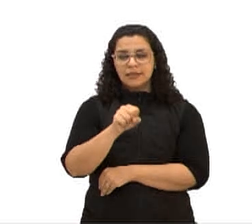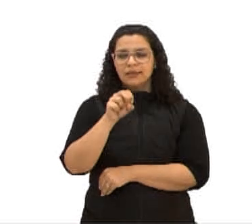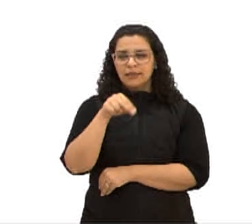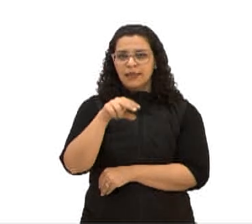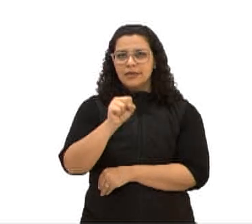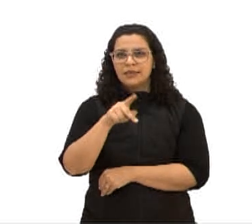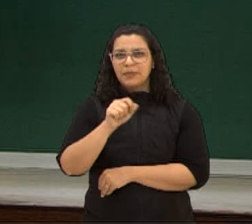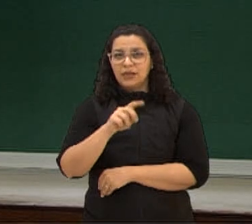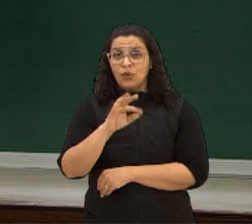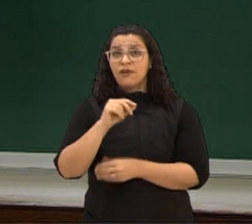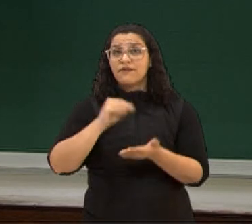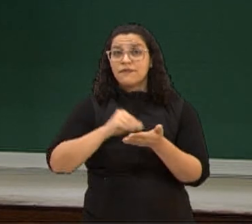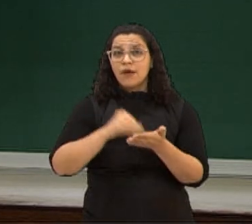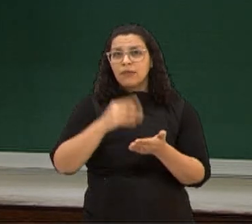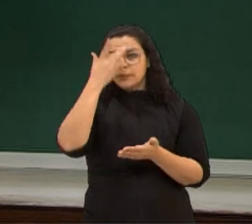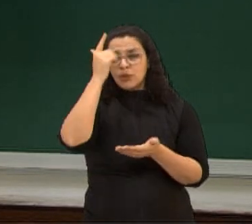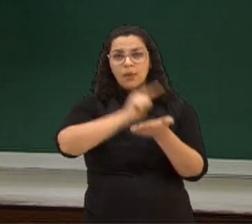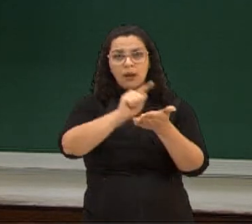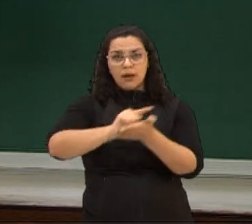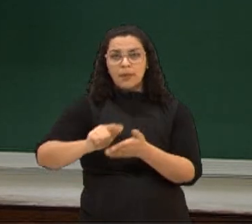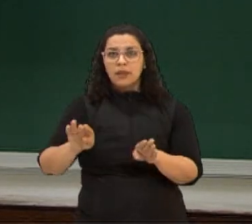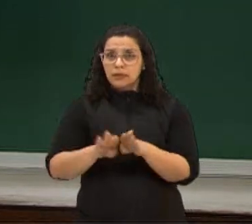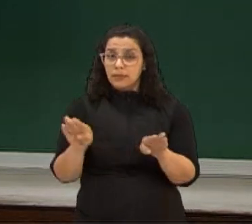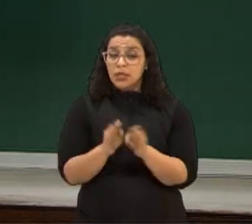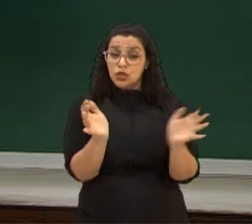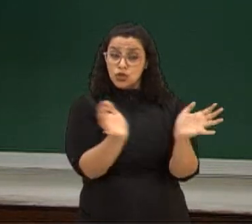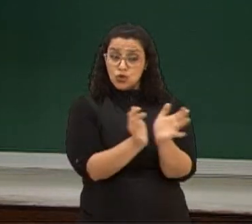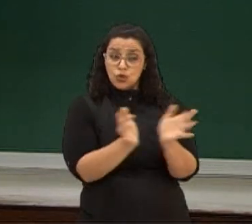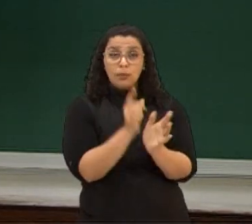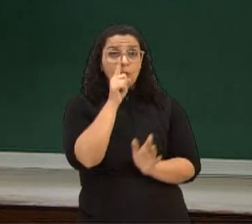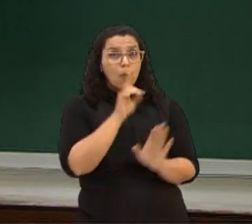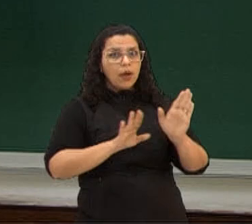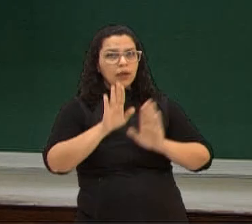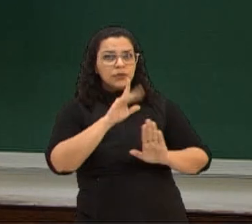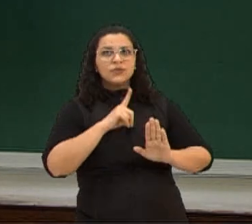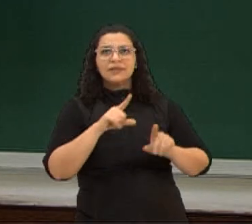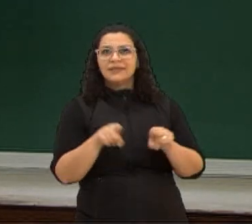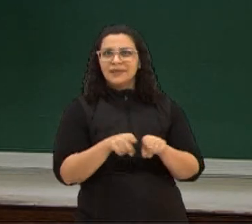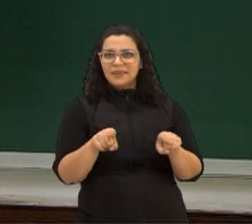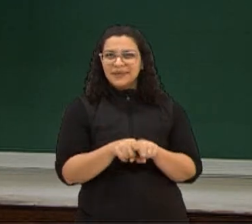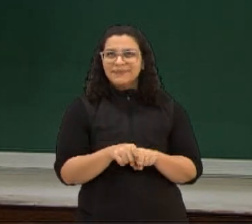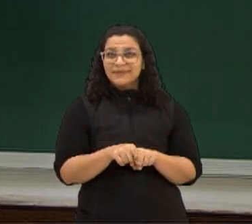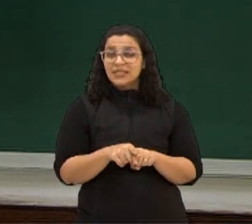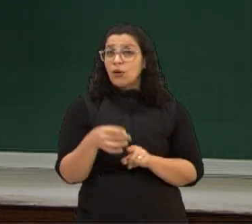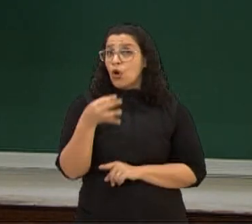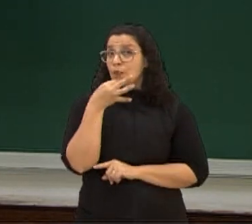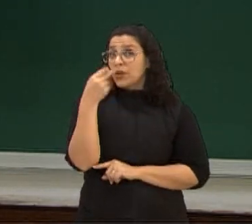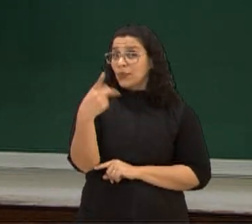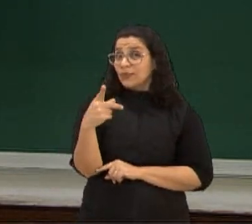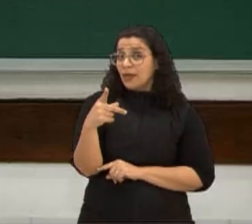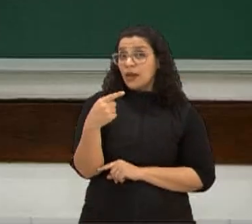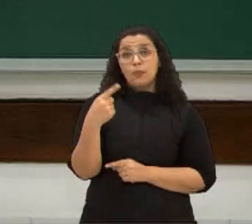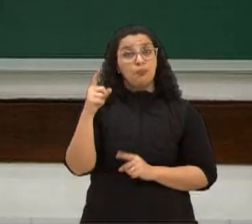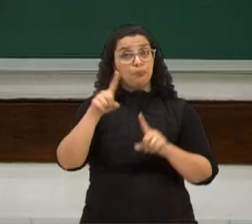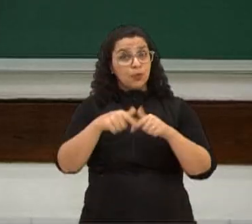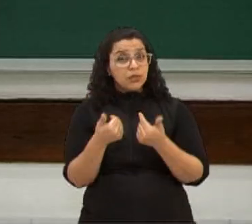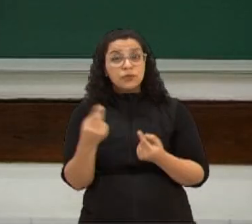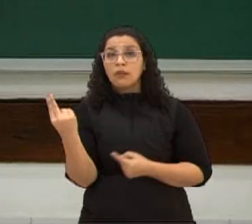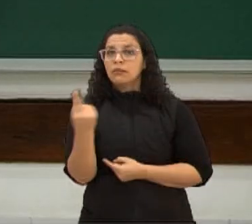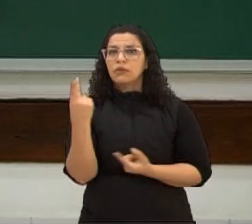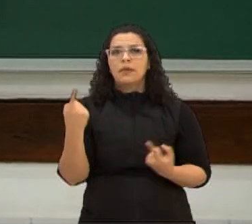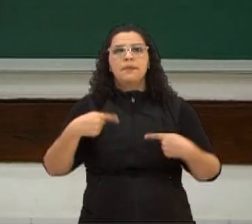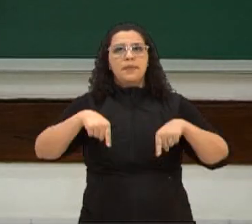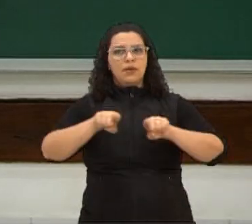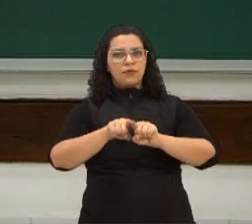funcionários da limpeza, fora os que pertencem a grupo de risco. Então, esses são os argumentos dela para o não retorno